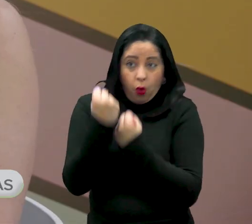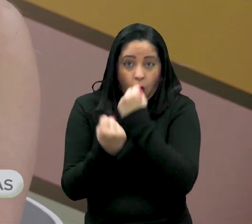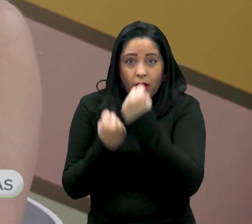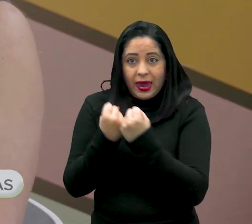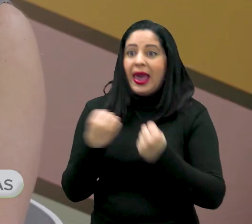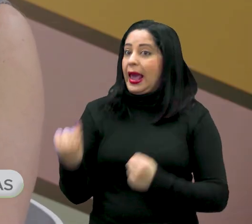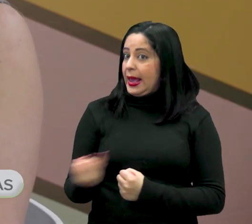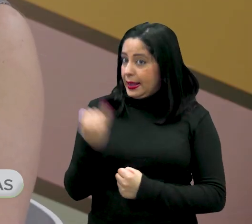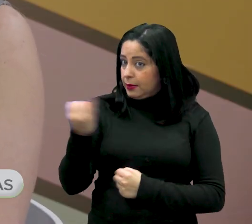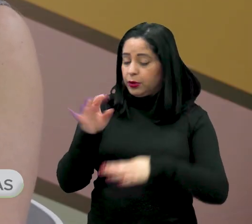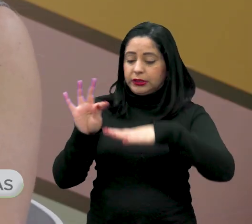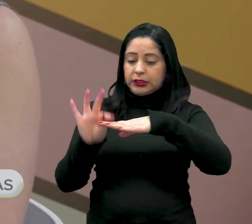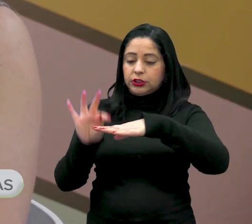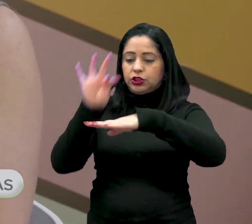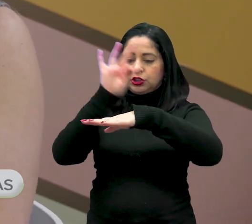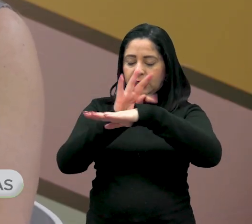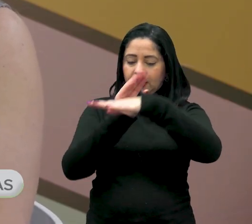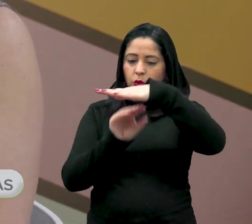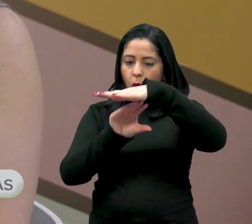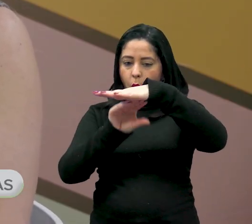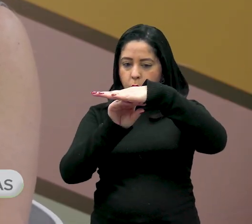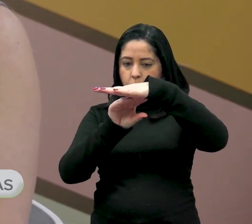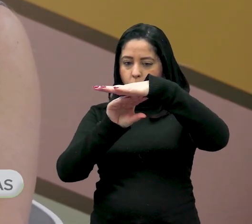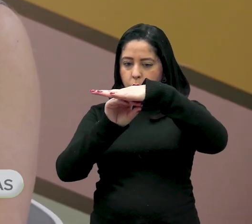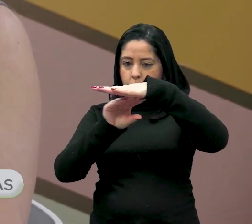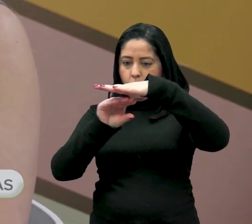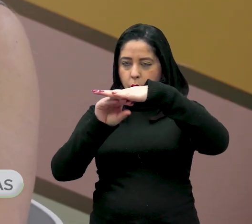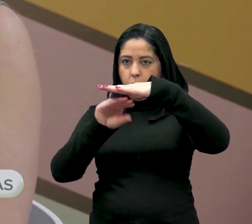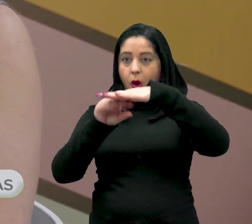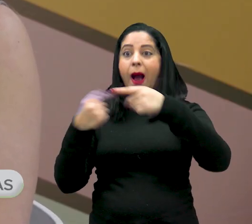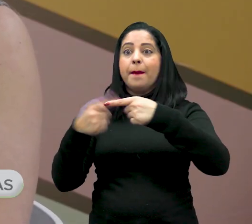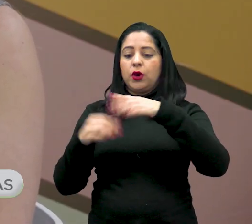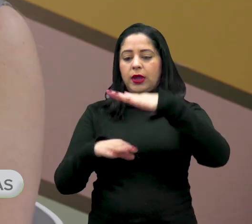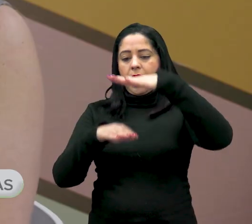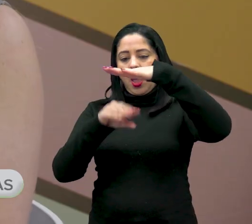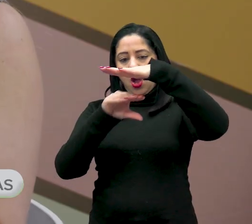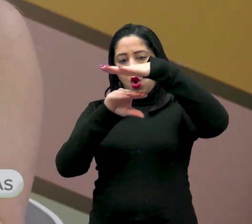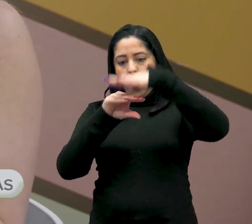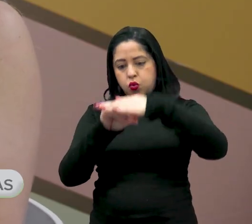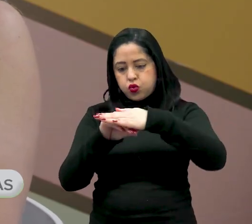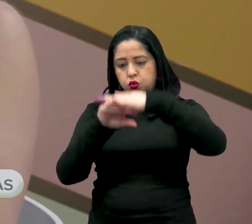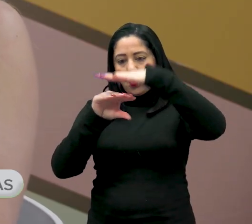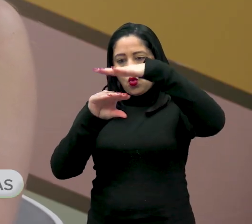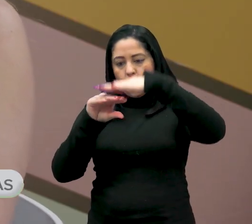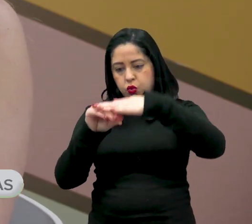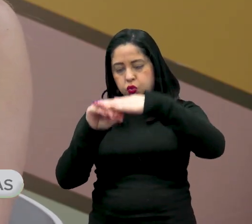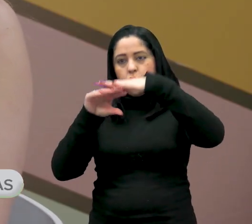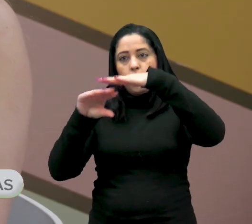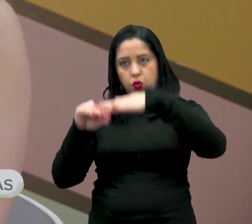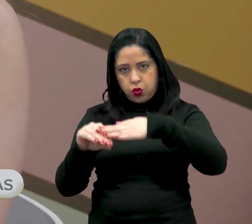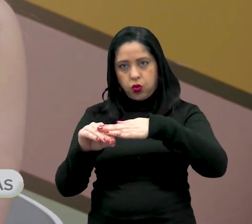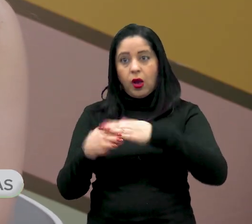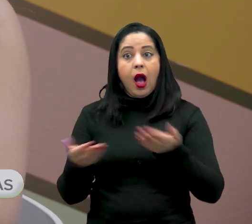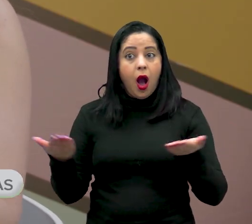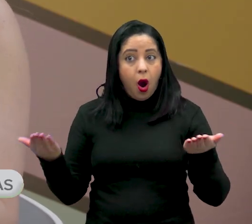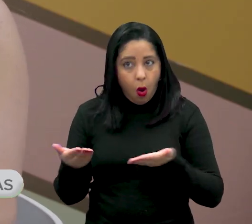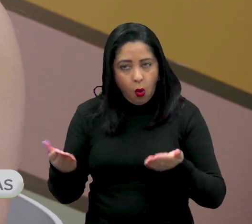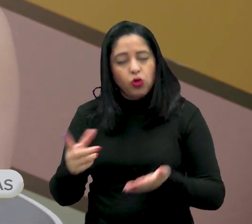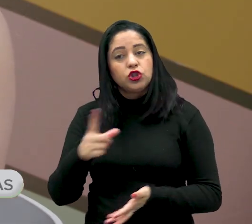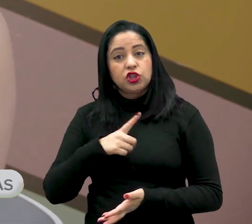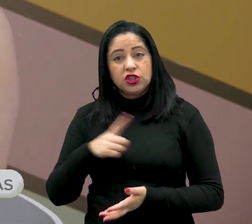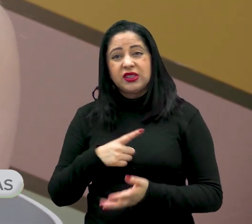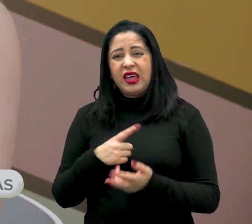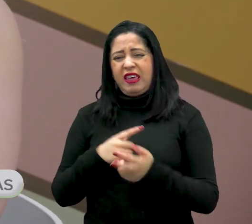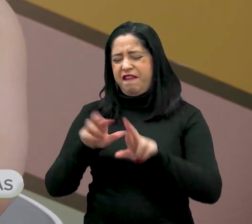corrida, Sim. é importante um tênis que tenha esse amortecimento. Então, você avaliar esse amortecimento. Temos hoje aí, realmente, muitas opções